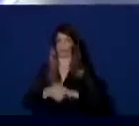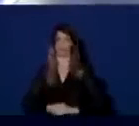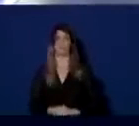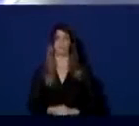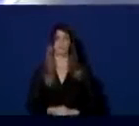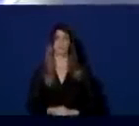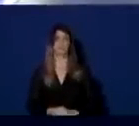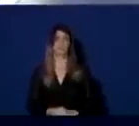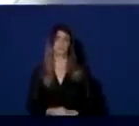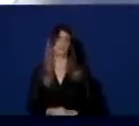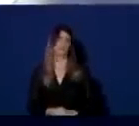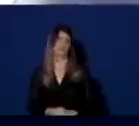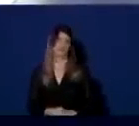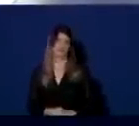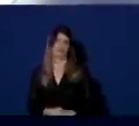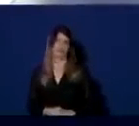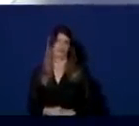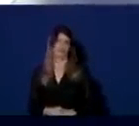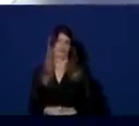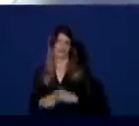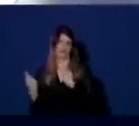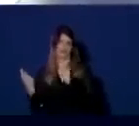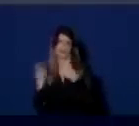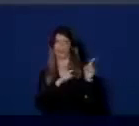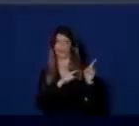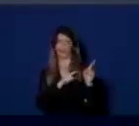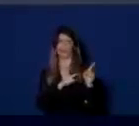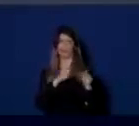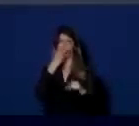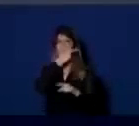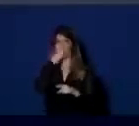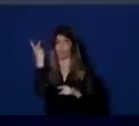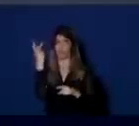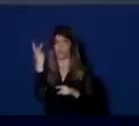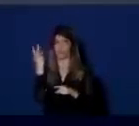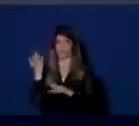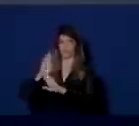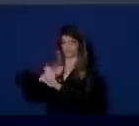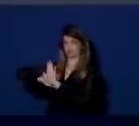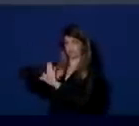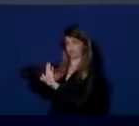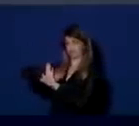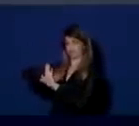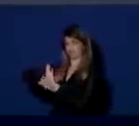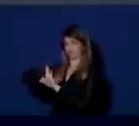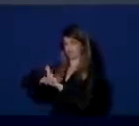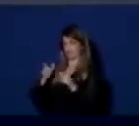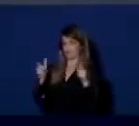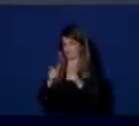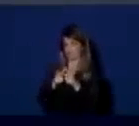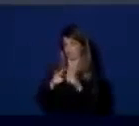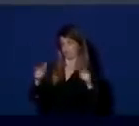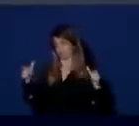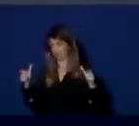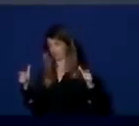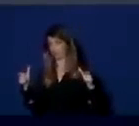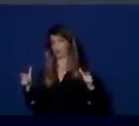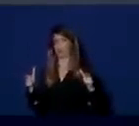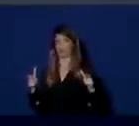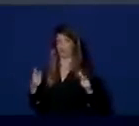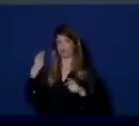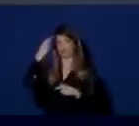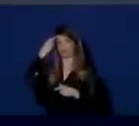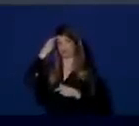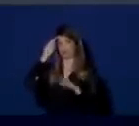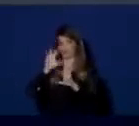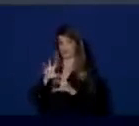é... completamente contrário. Quem está na mesa, quem está tanto fazendo micro quanto macro, intui